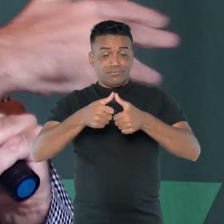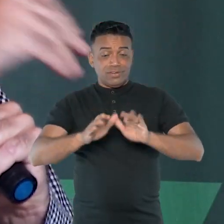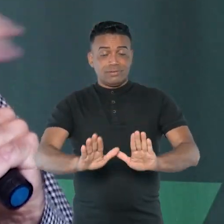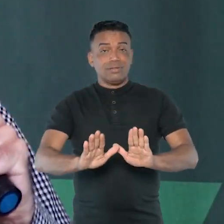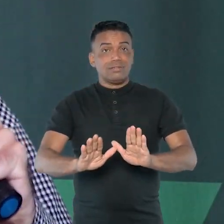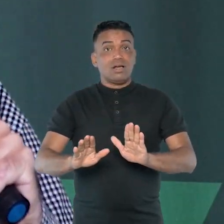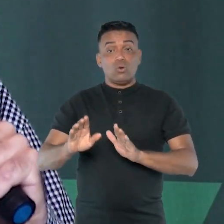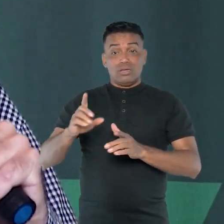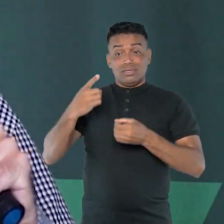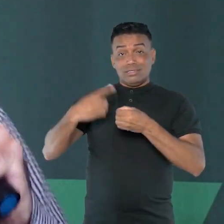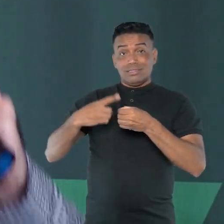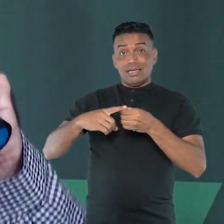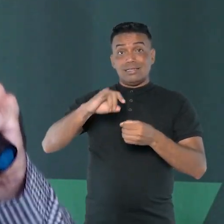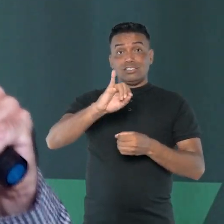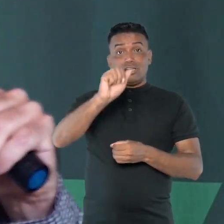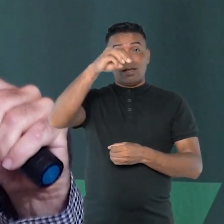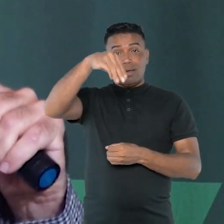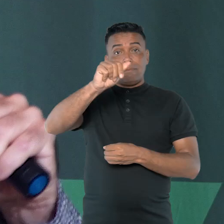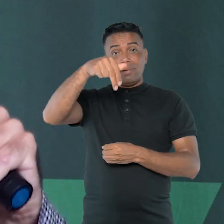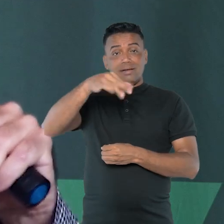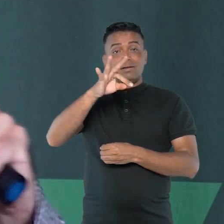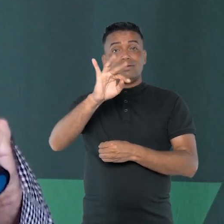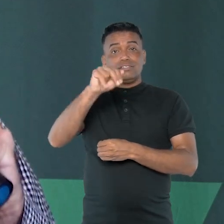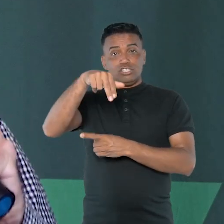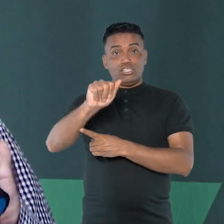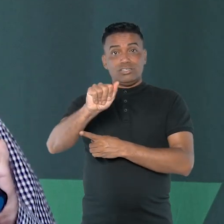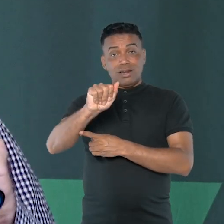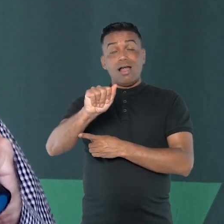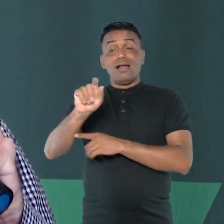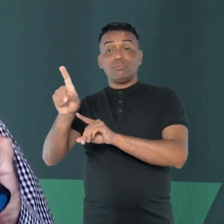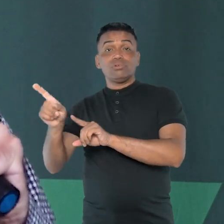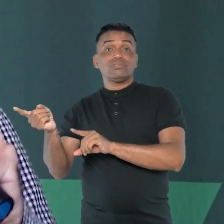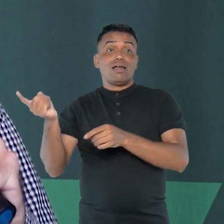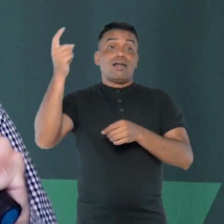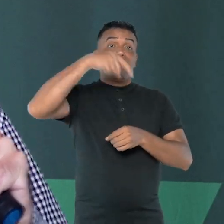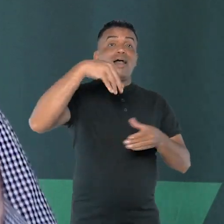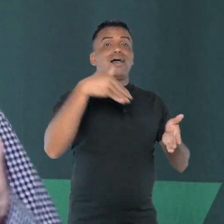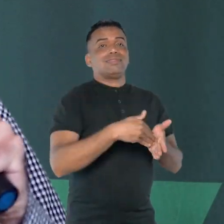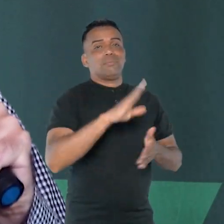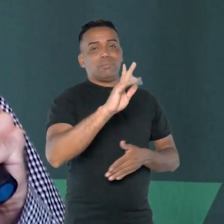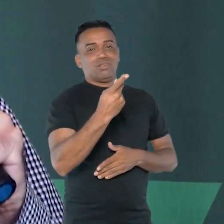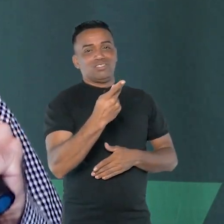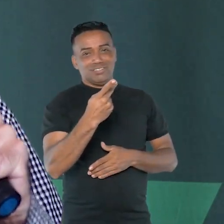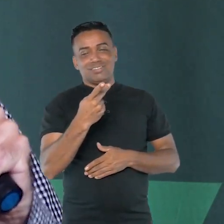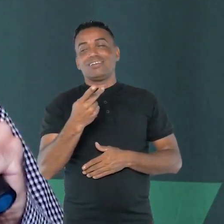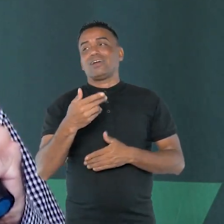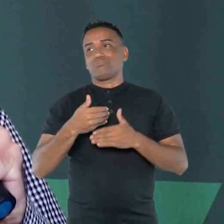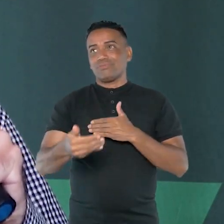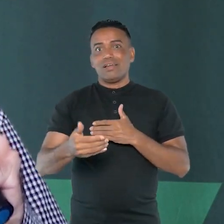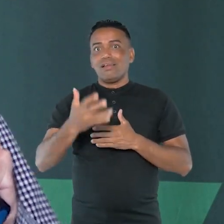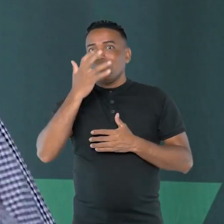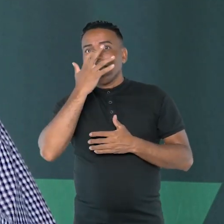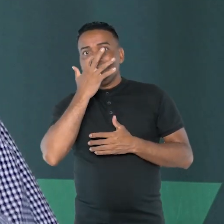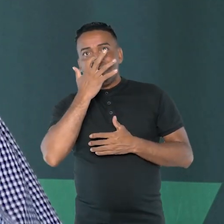por Diamantina, ou pela cidade dos Diamantes, e chega à cidade dos escritores. Então, esse exercício que ele começa, e ele fica fascinado,